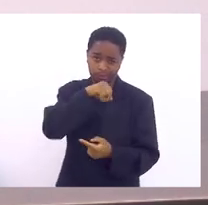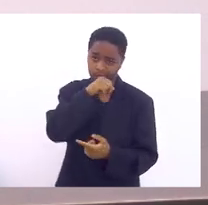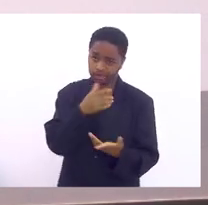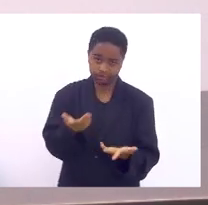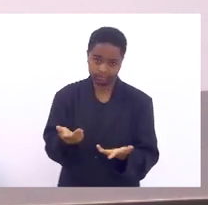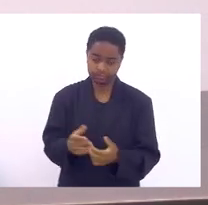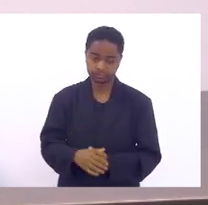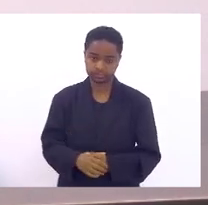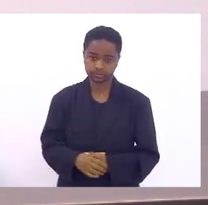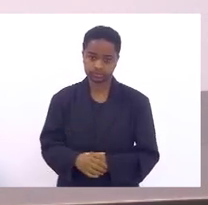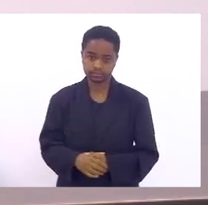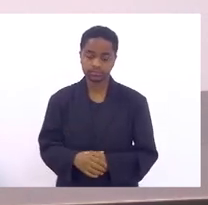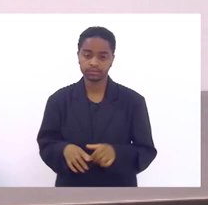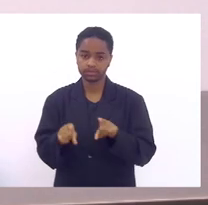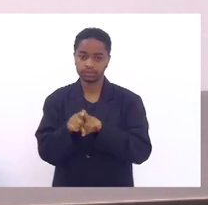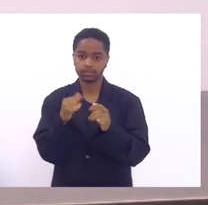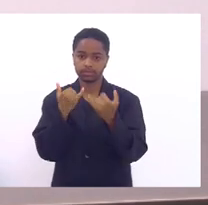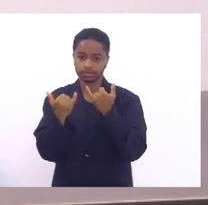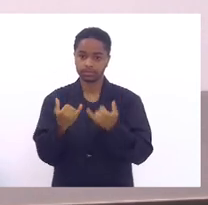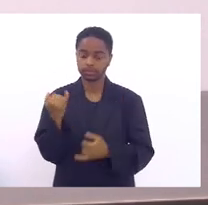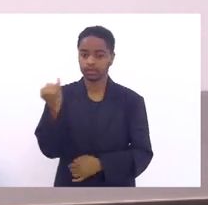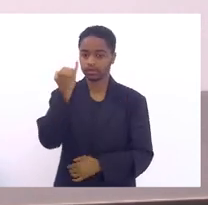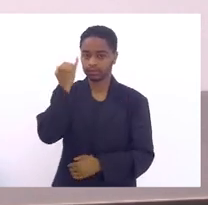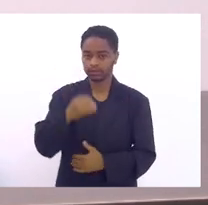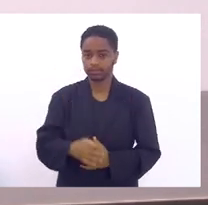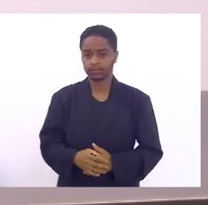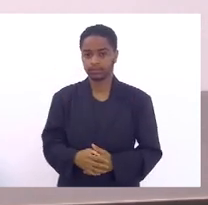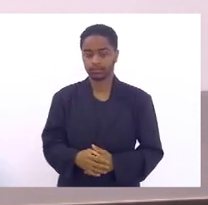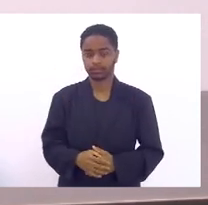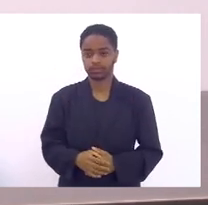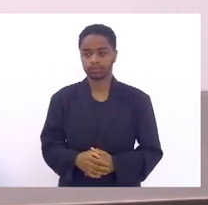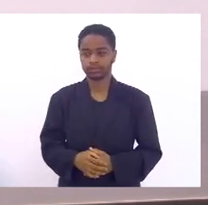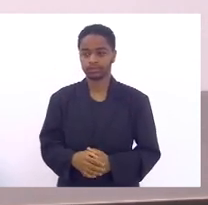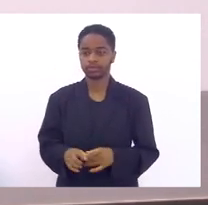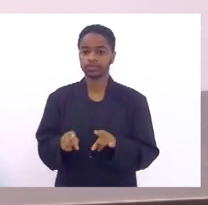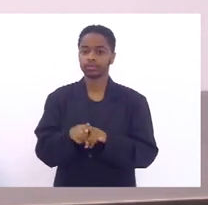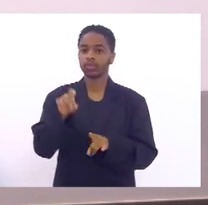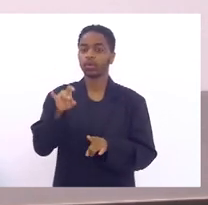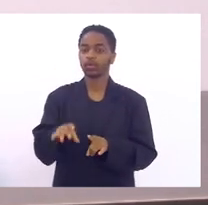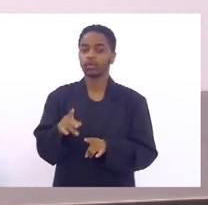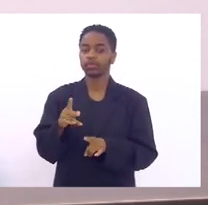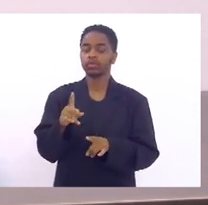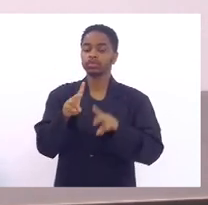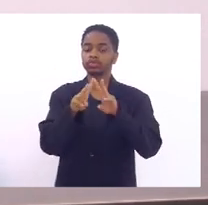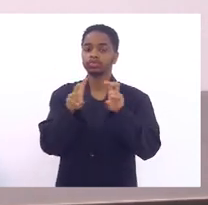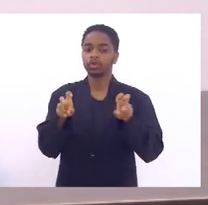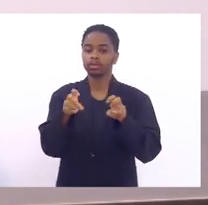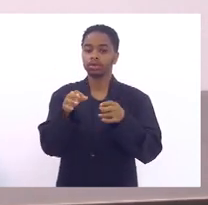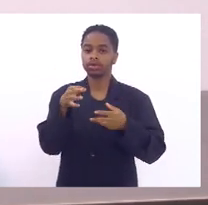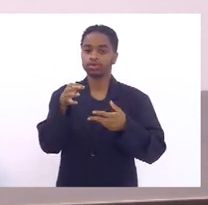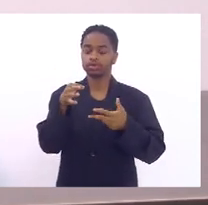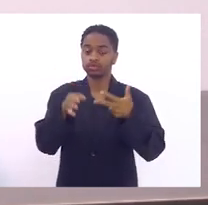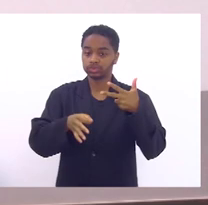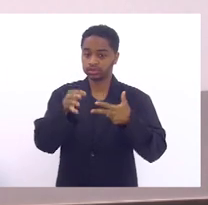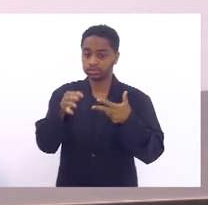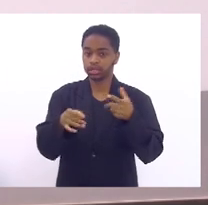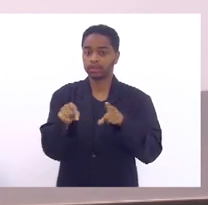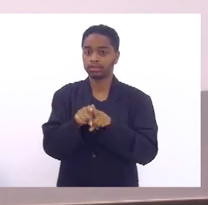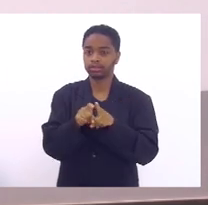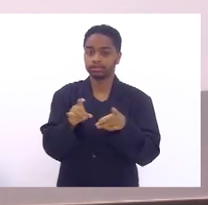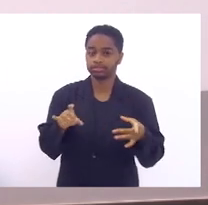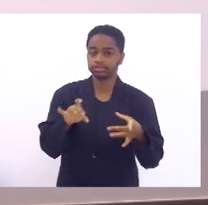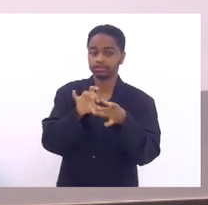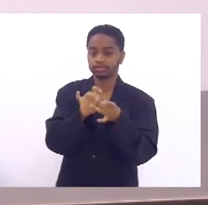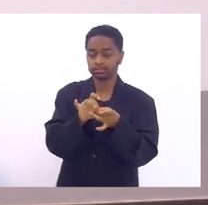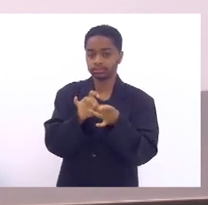é esse dado também é muito importante e e por fim falando sobre a questão do Judiciário né que é um grande aliado e parceiro